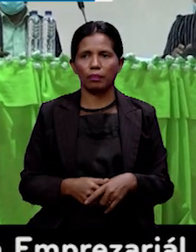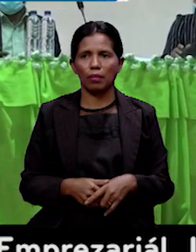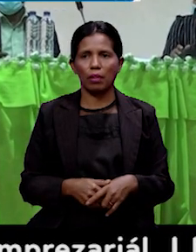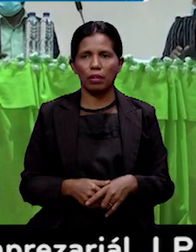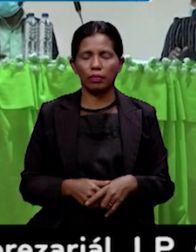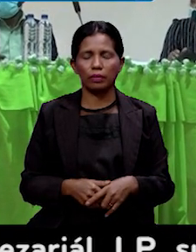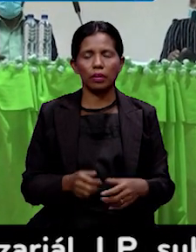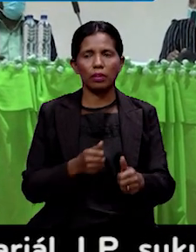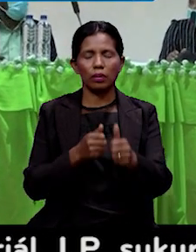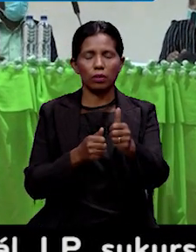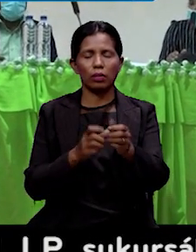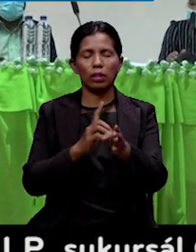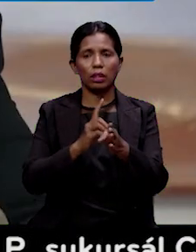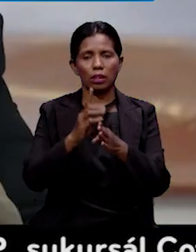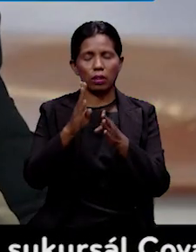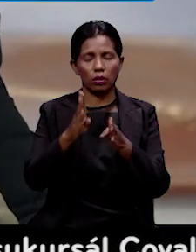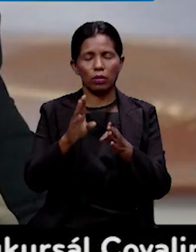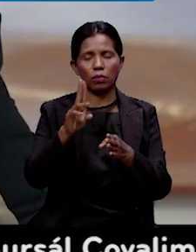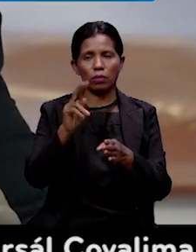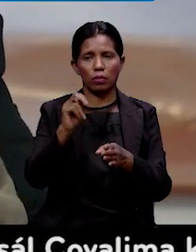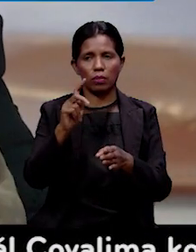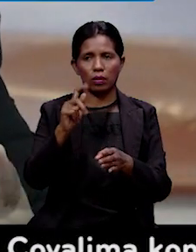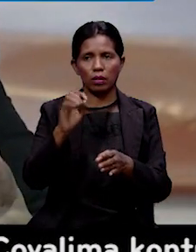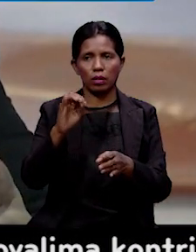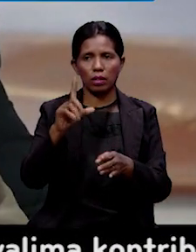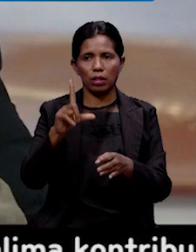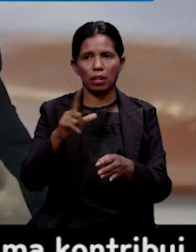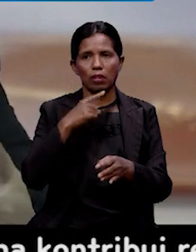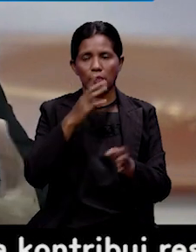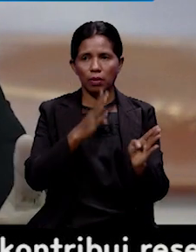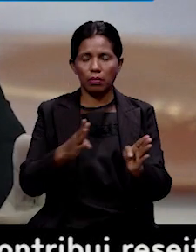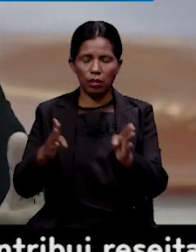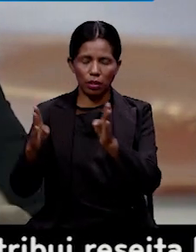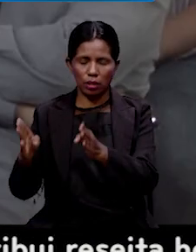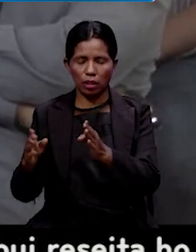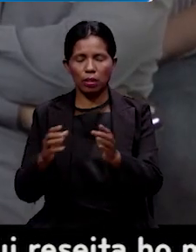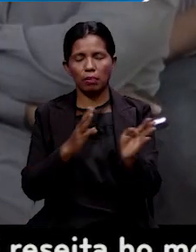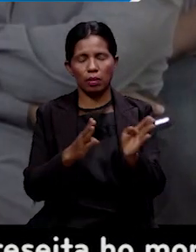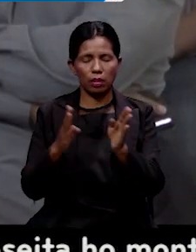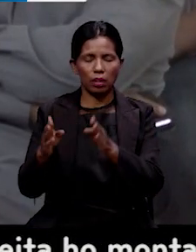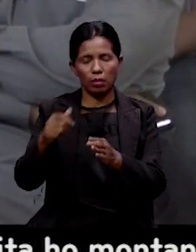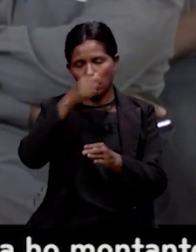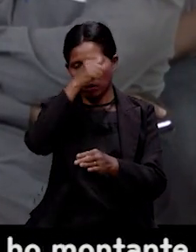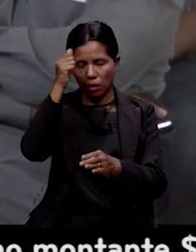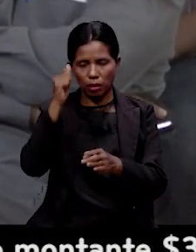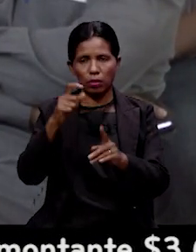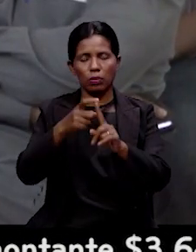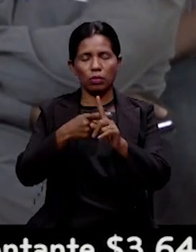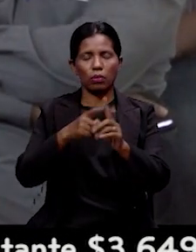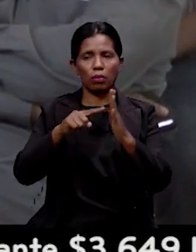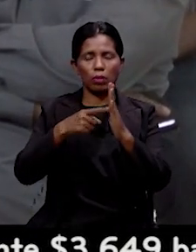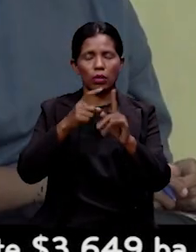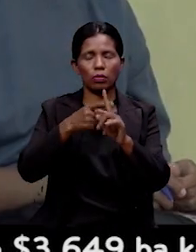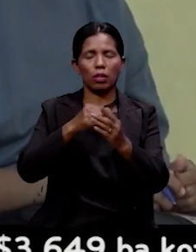Tuir diretor unital ba pós-graduação Nilton Paiva, preparação ba mestrado pós-graduação ia unital ne, hahu si fulan abril, hu